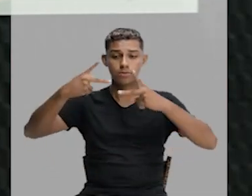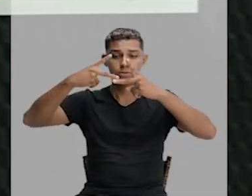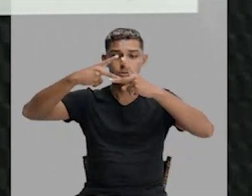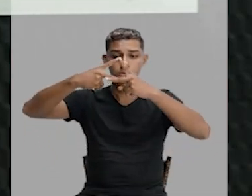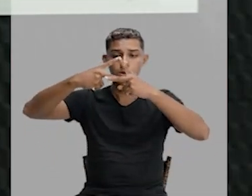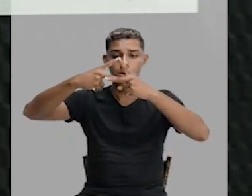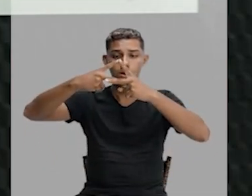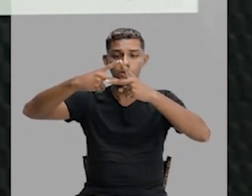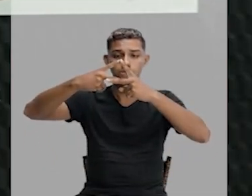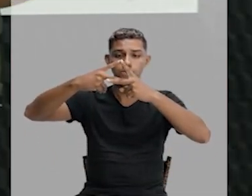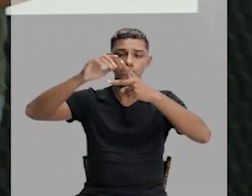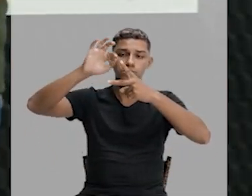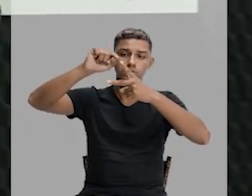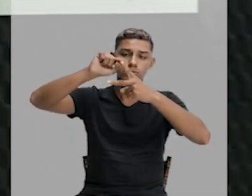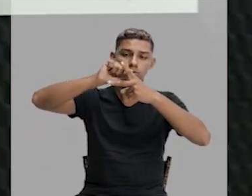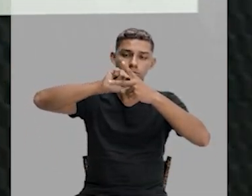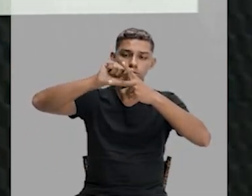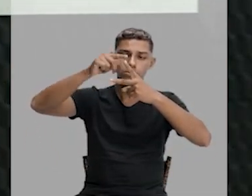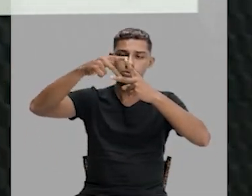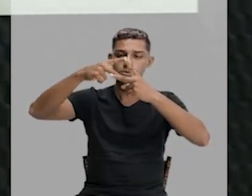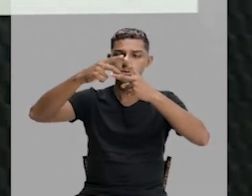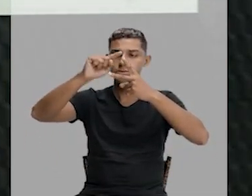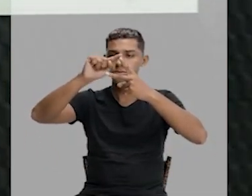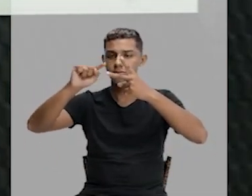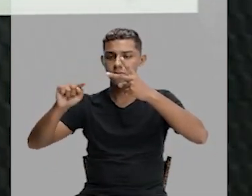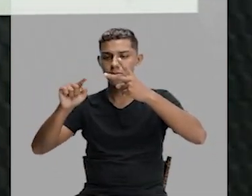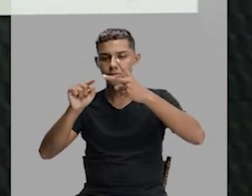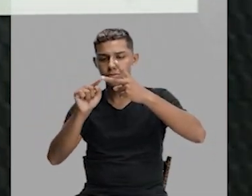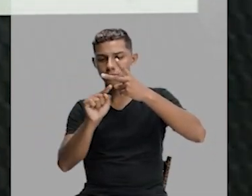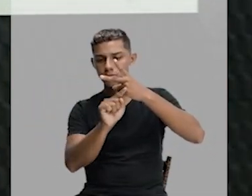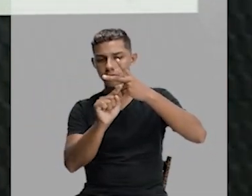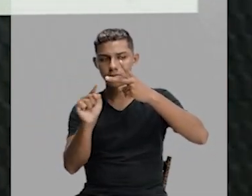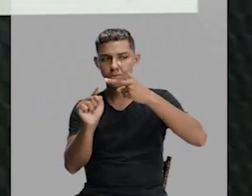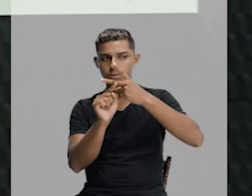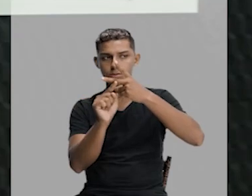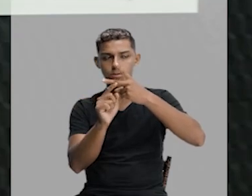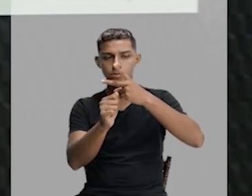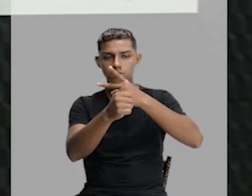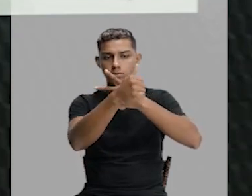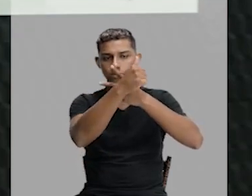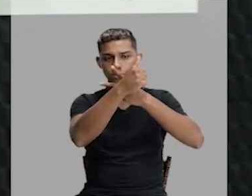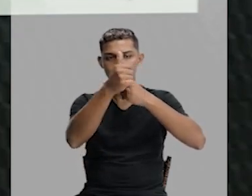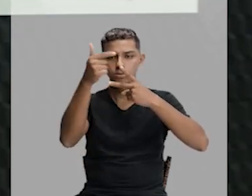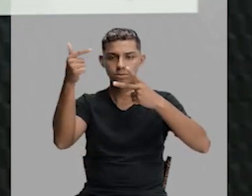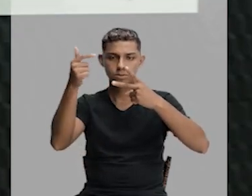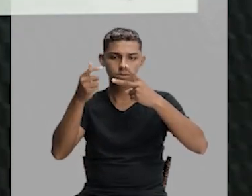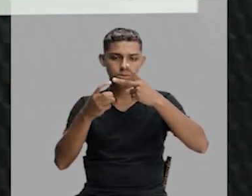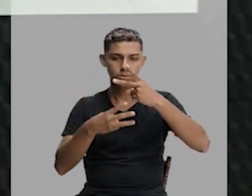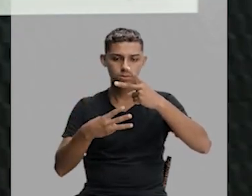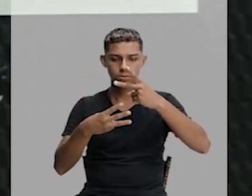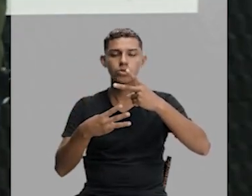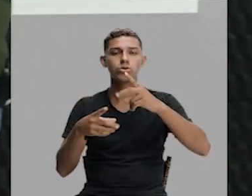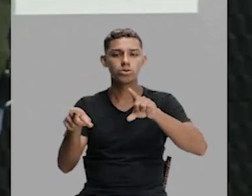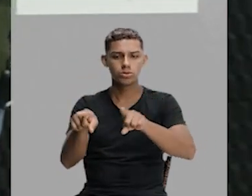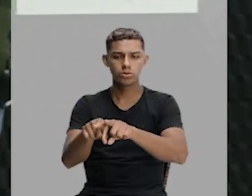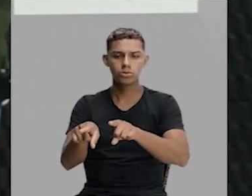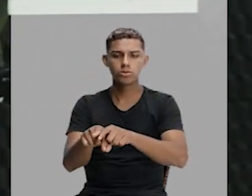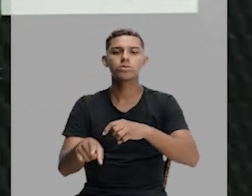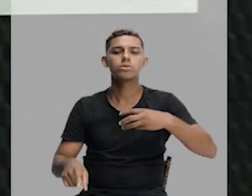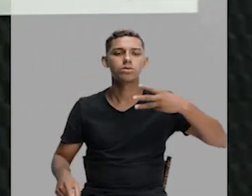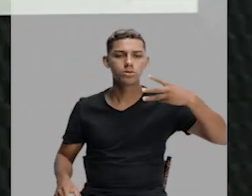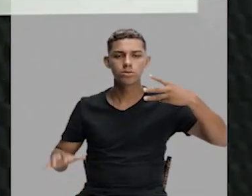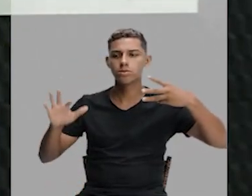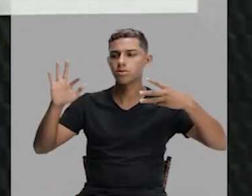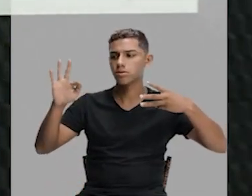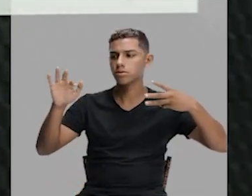formado por 3 lados, você consegue perceber que você tem 3 faces laterais.